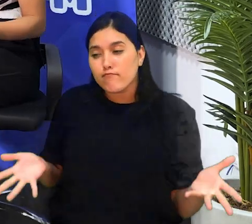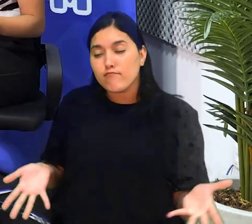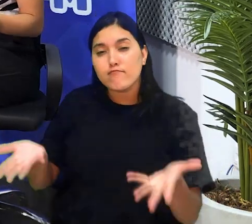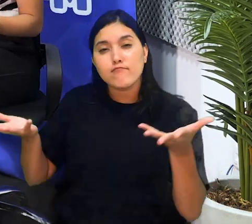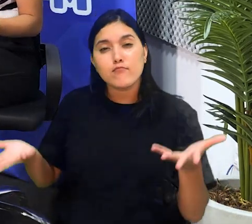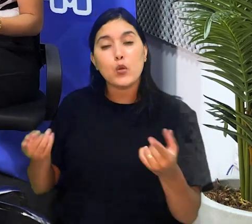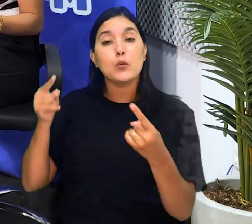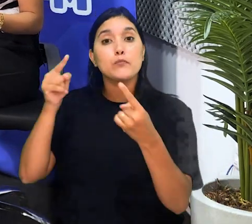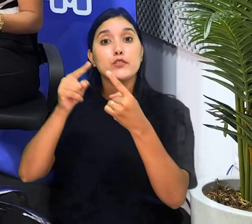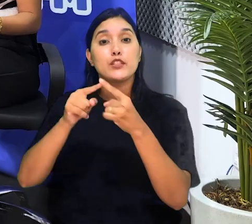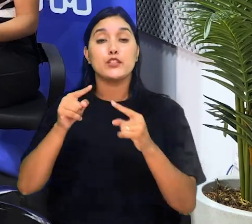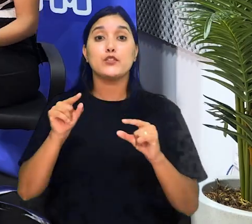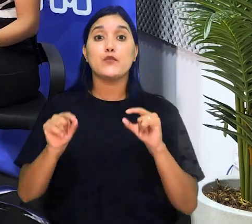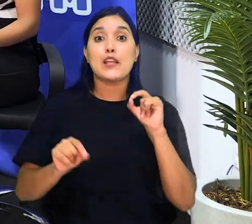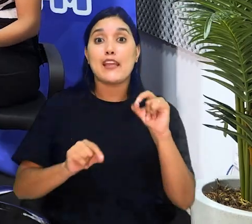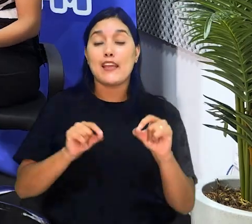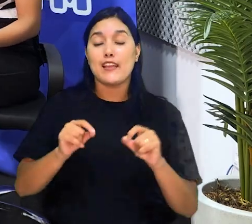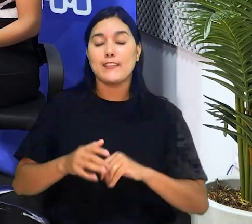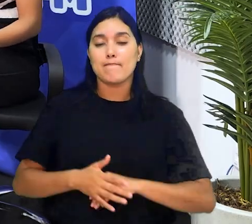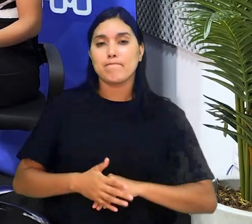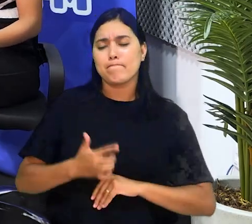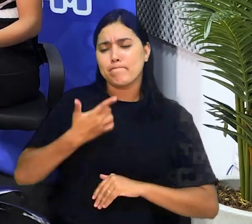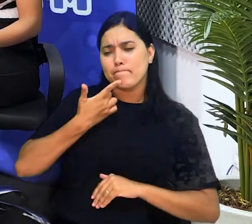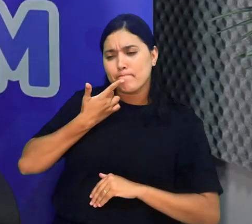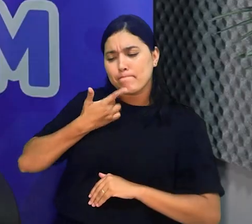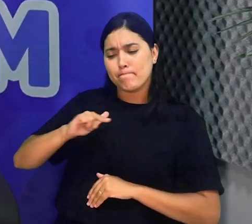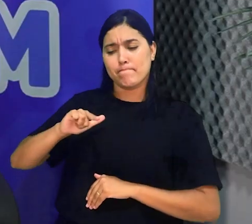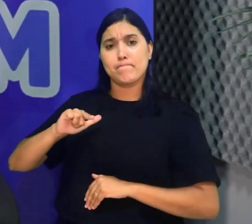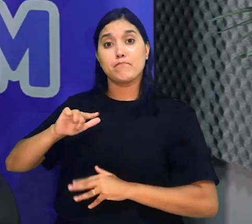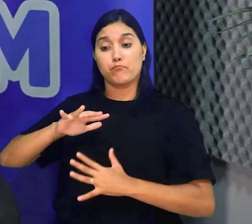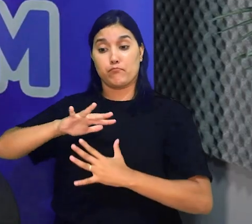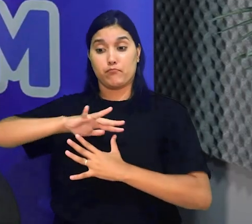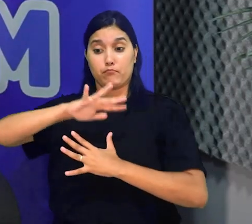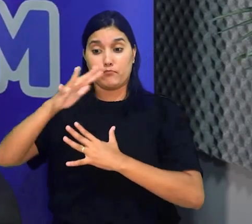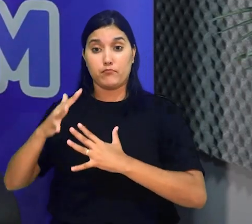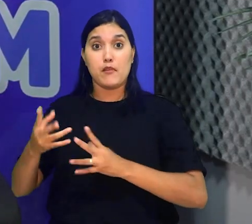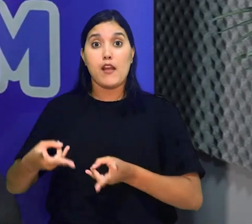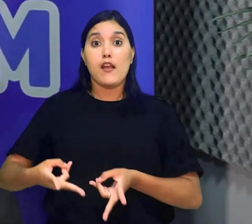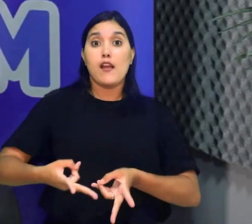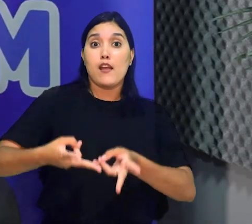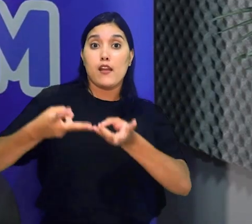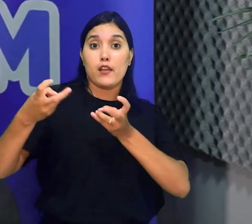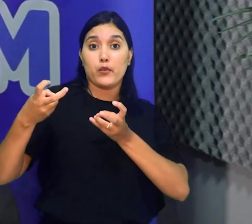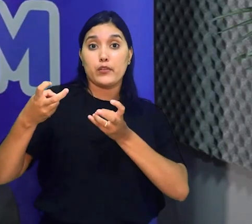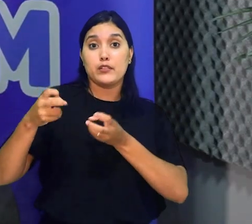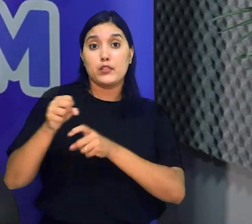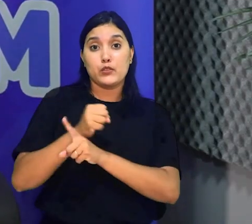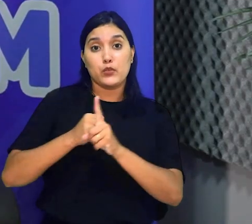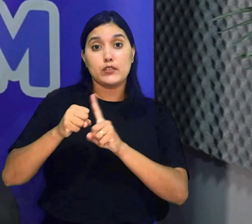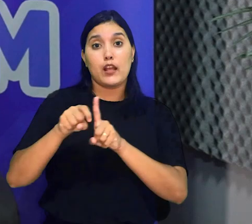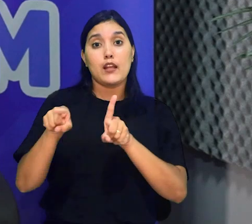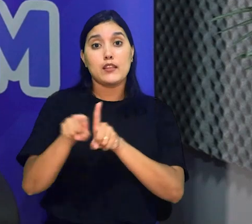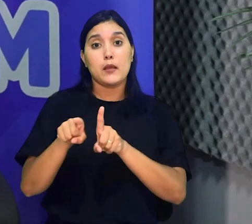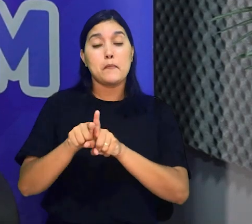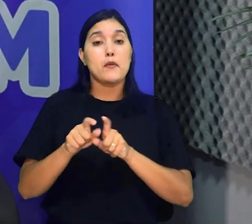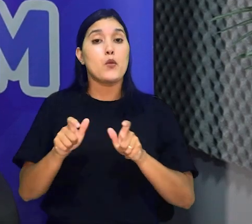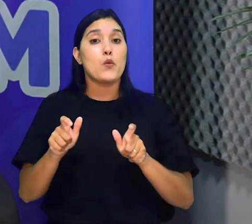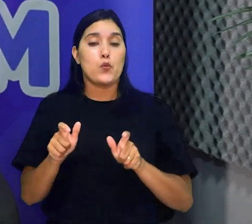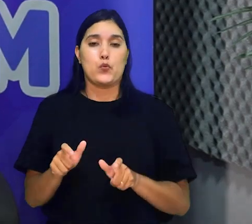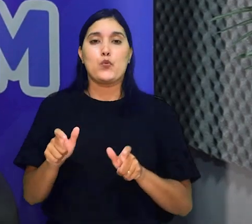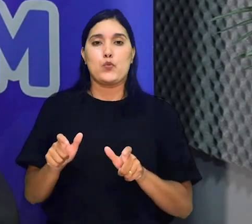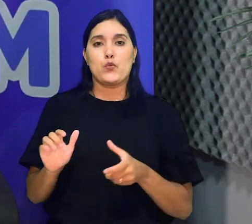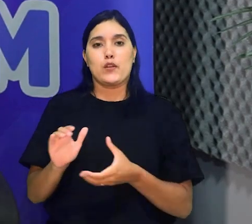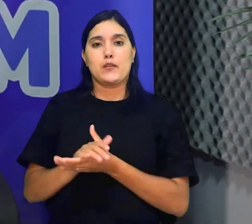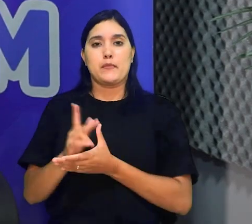do seu amor e da sua paciência para criar uma motivação para que a língua, né, para